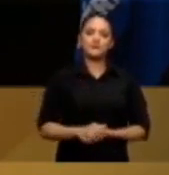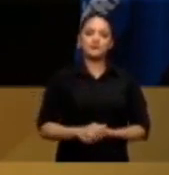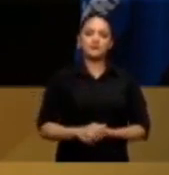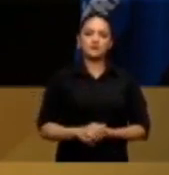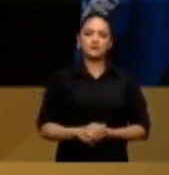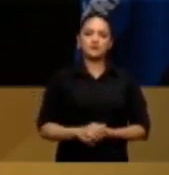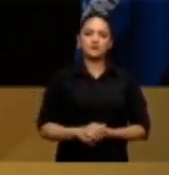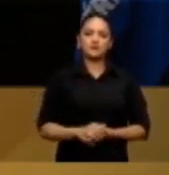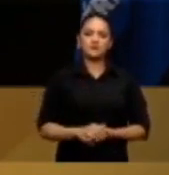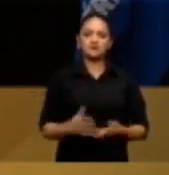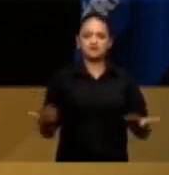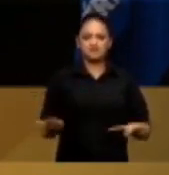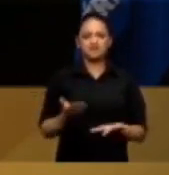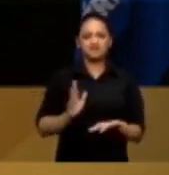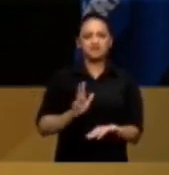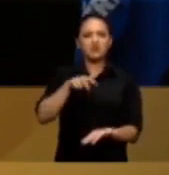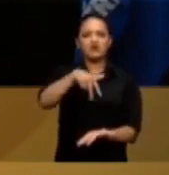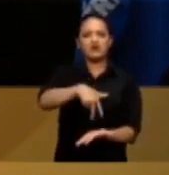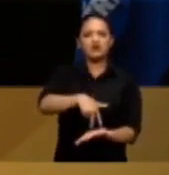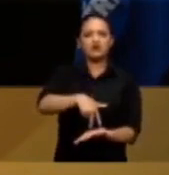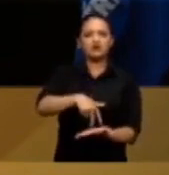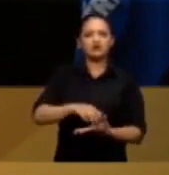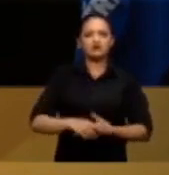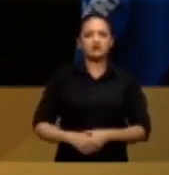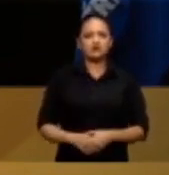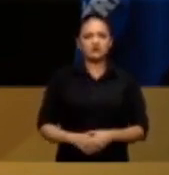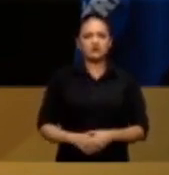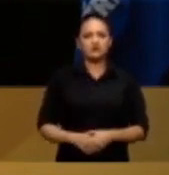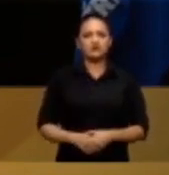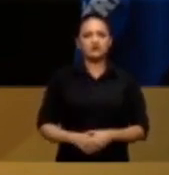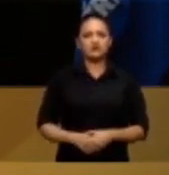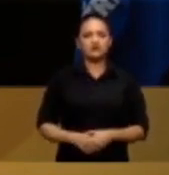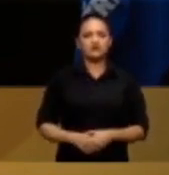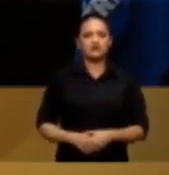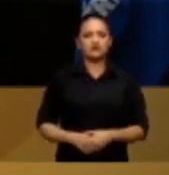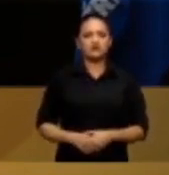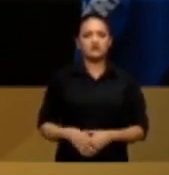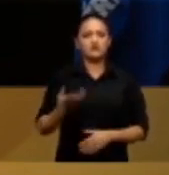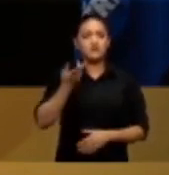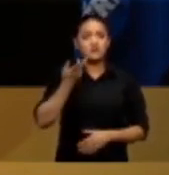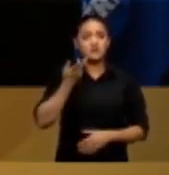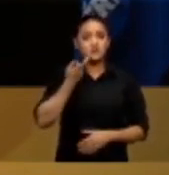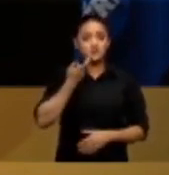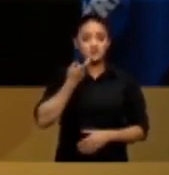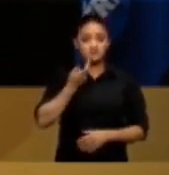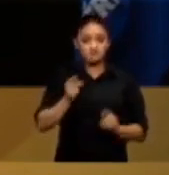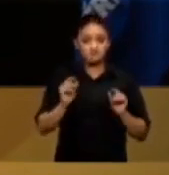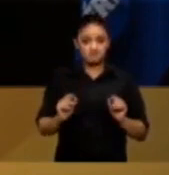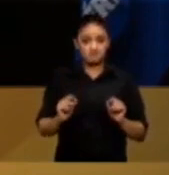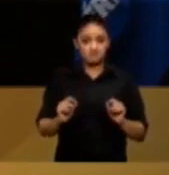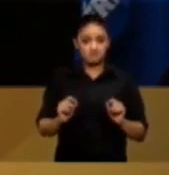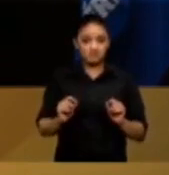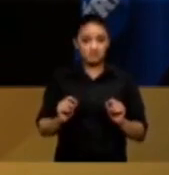vem a esta egrégia corte sustentar que a leitura, na